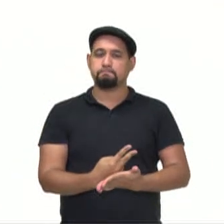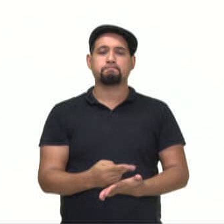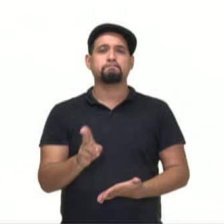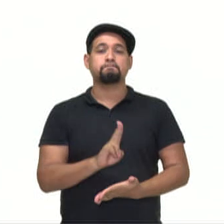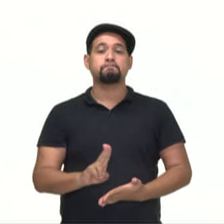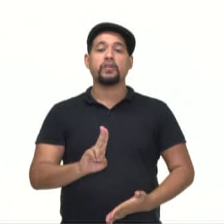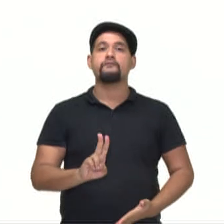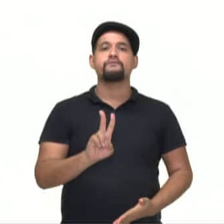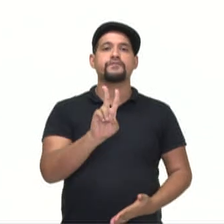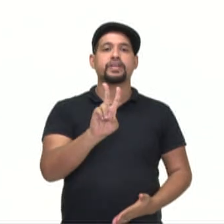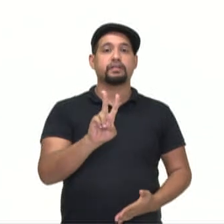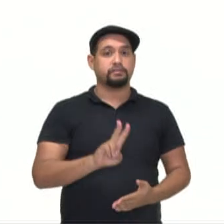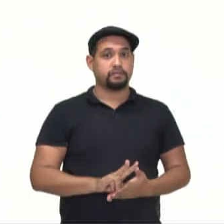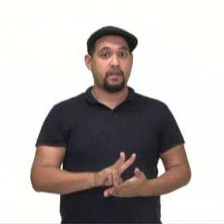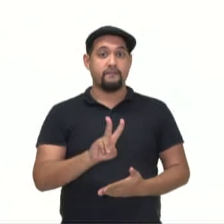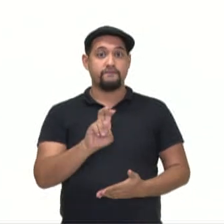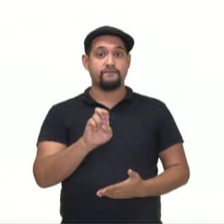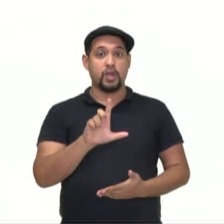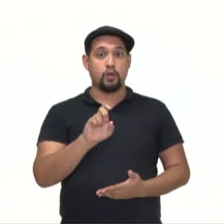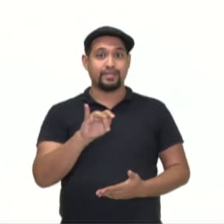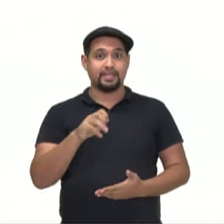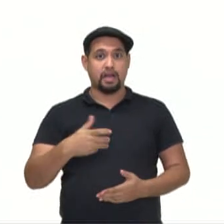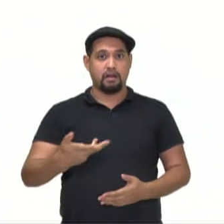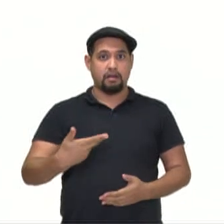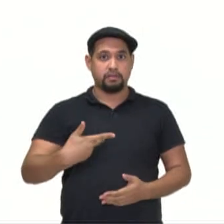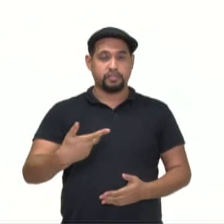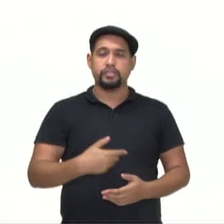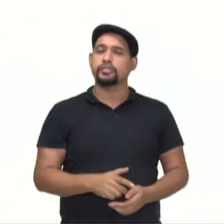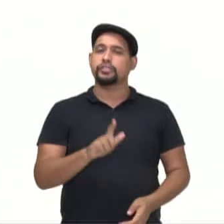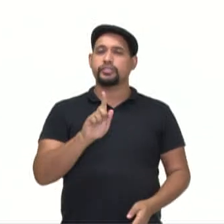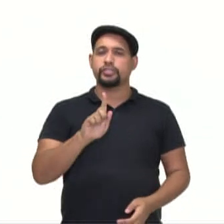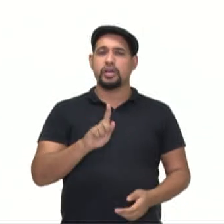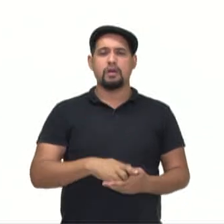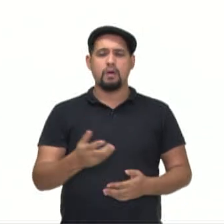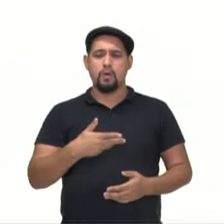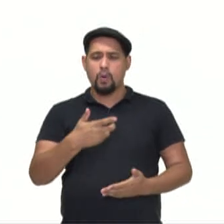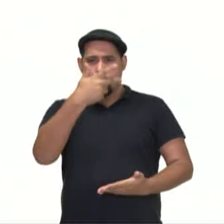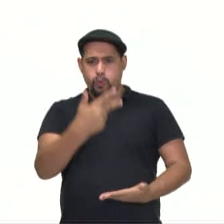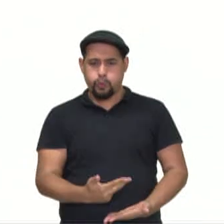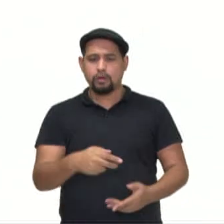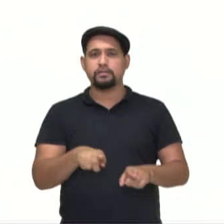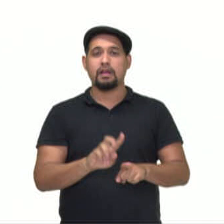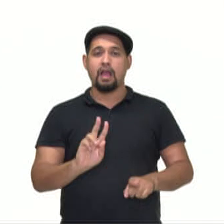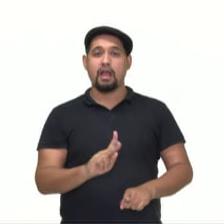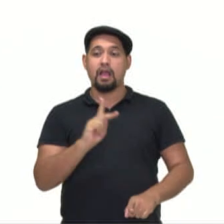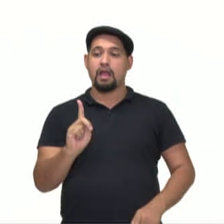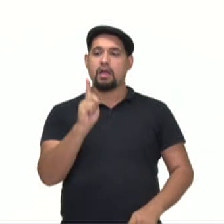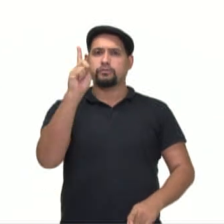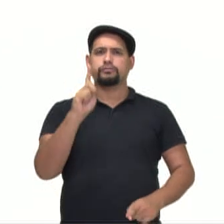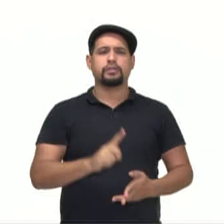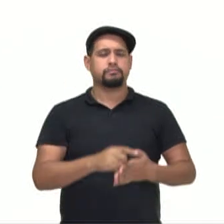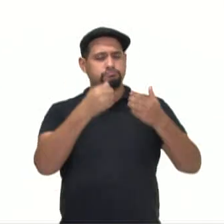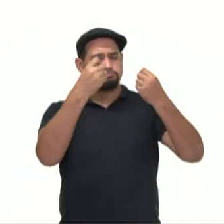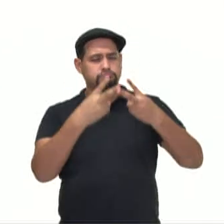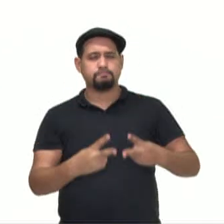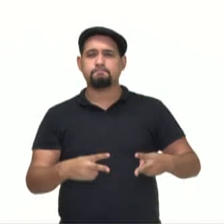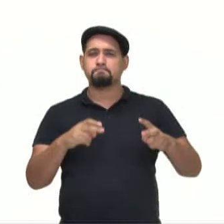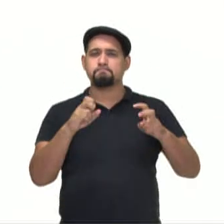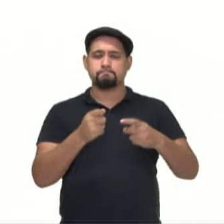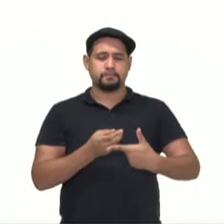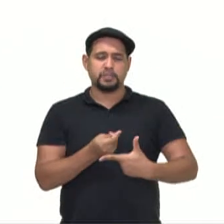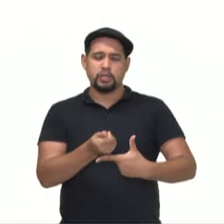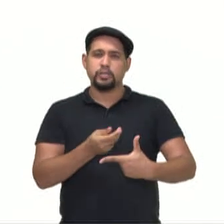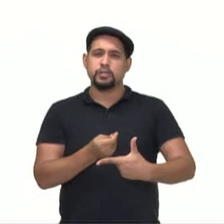Usando V para a velocidade, G para a aceleração da gravidade e H para a altura, escreva uma expressão algébrica